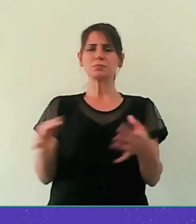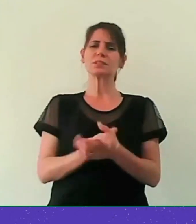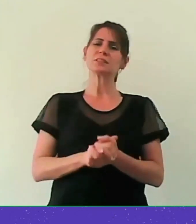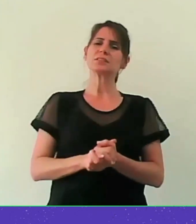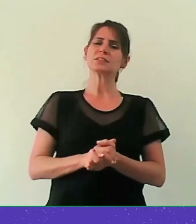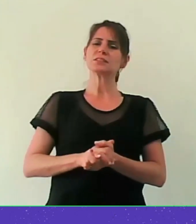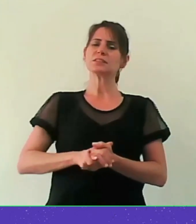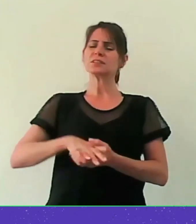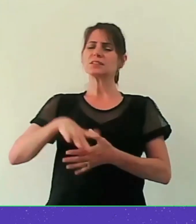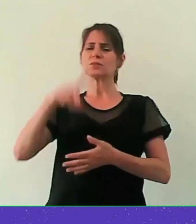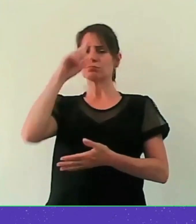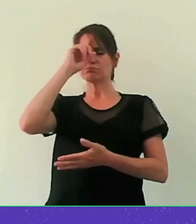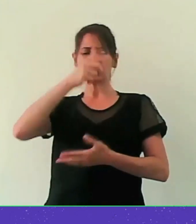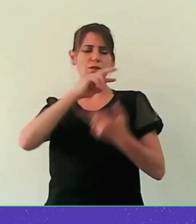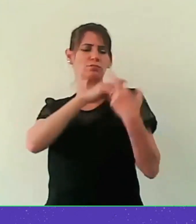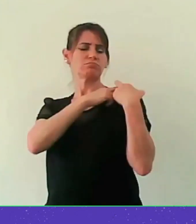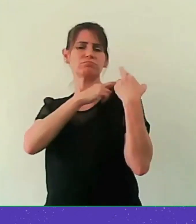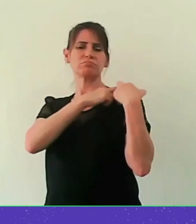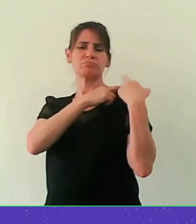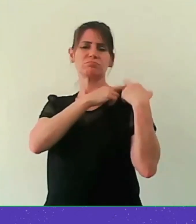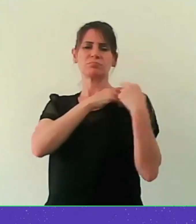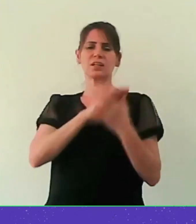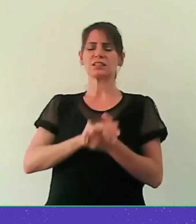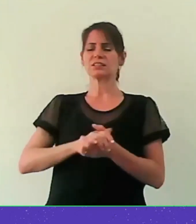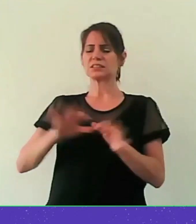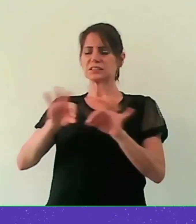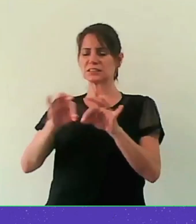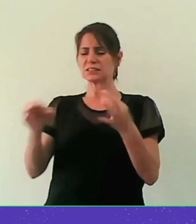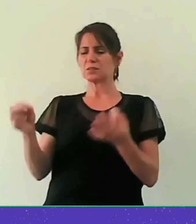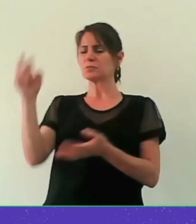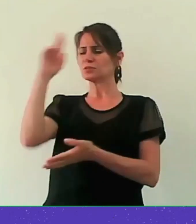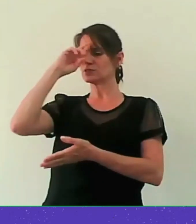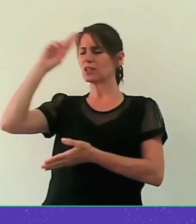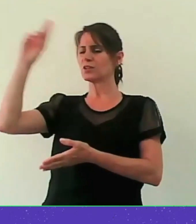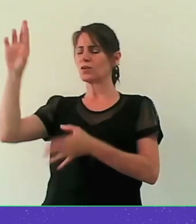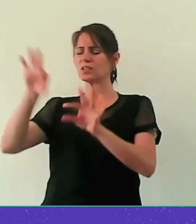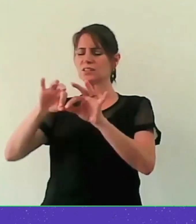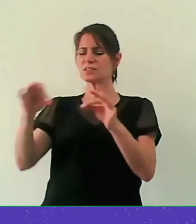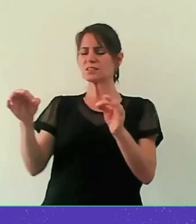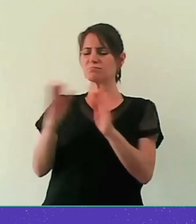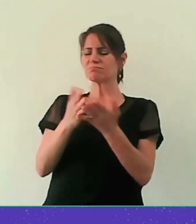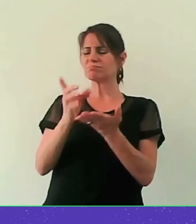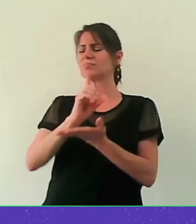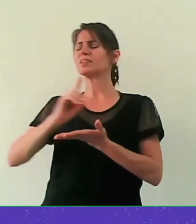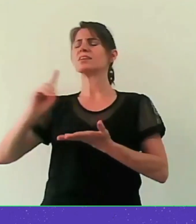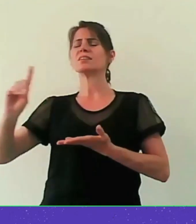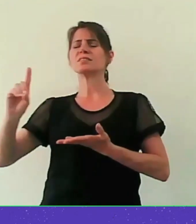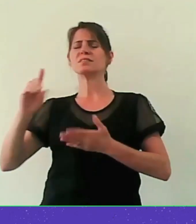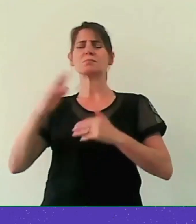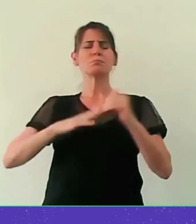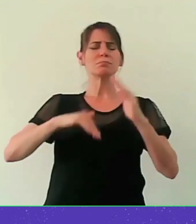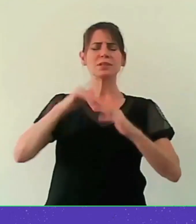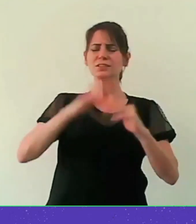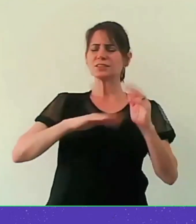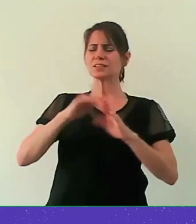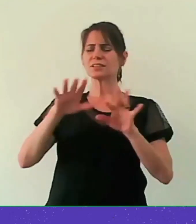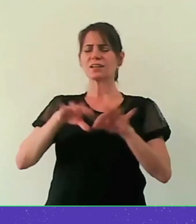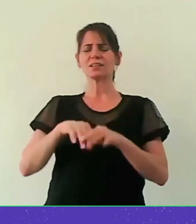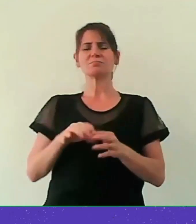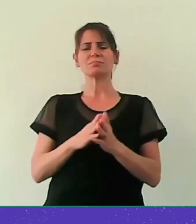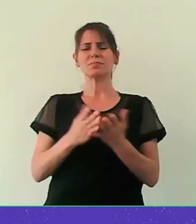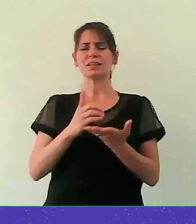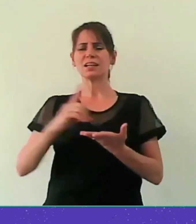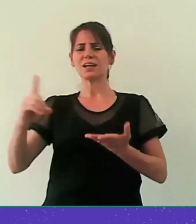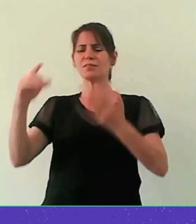liderança, simples com o Senhor, simples com a palavra, para praticar a palavra, é